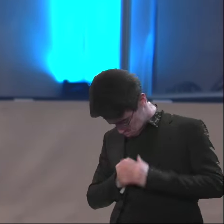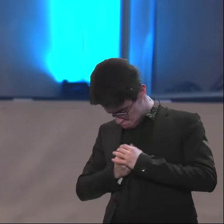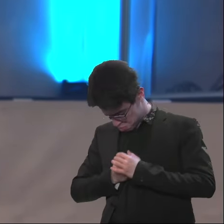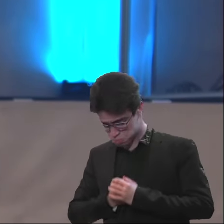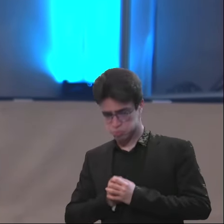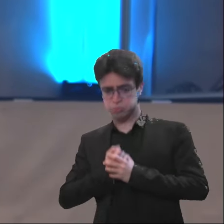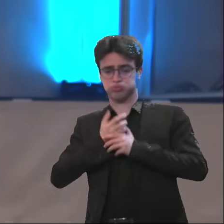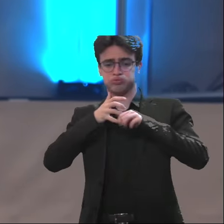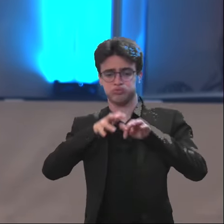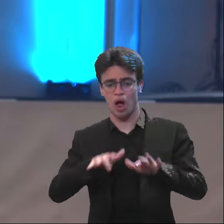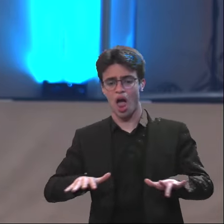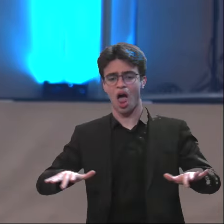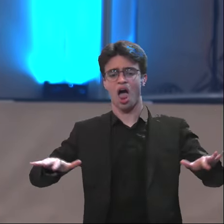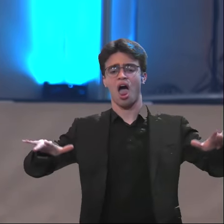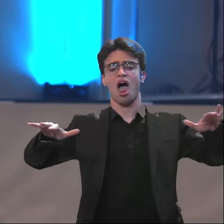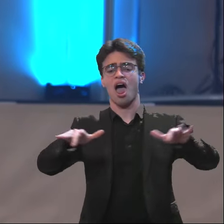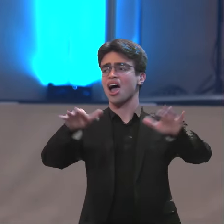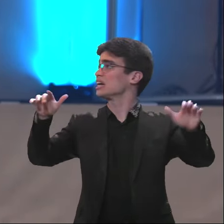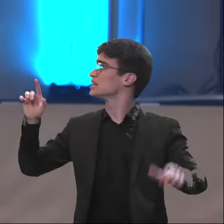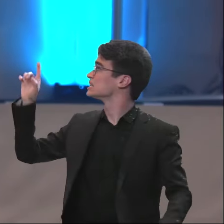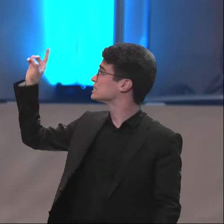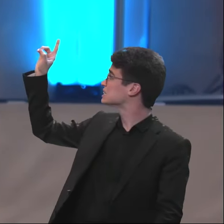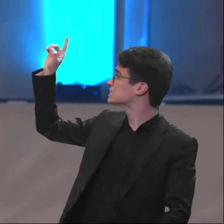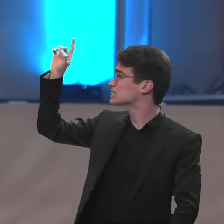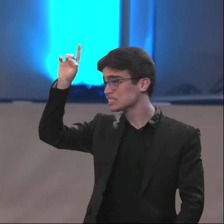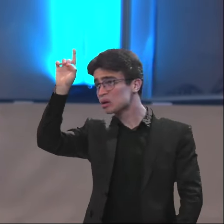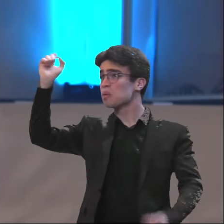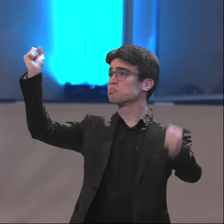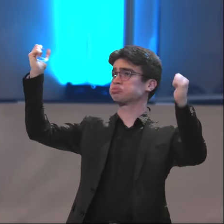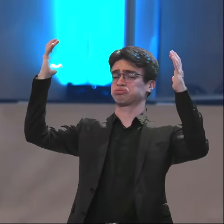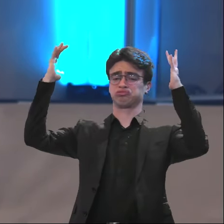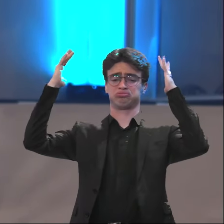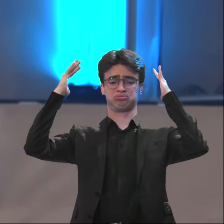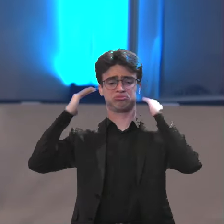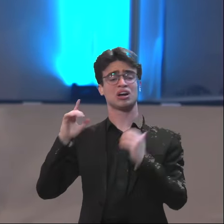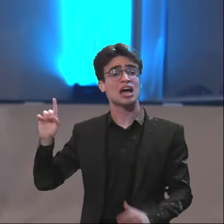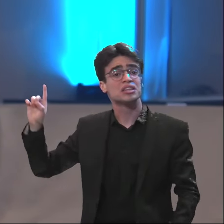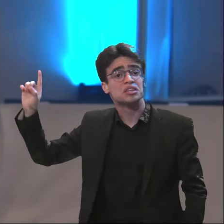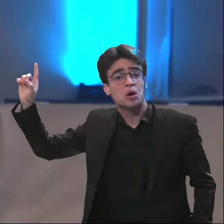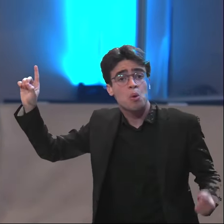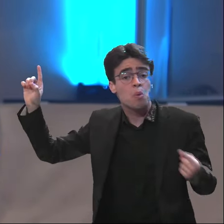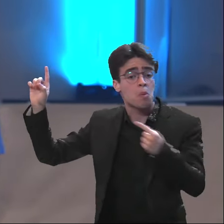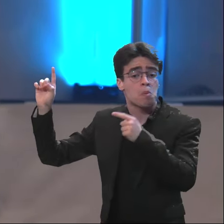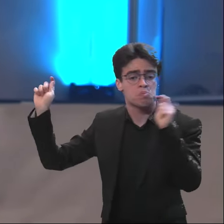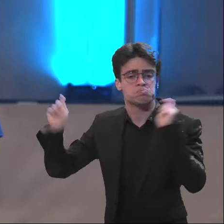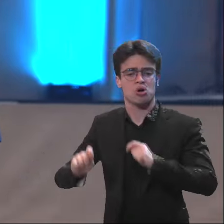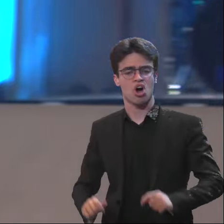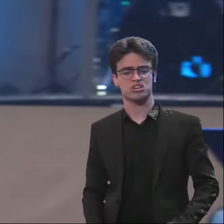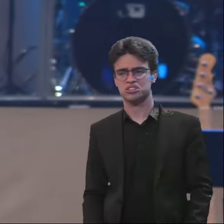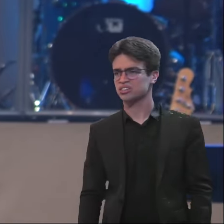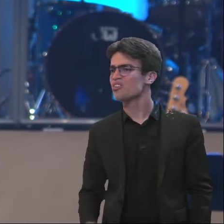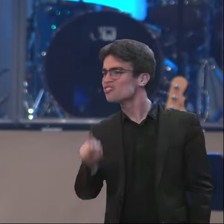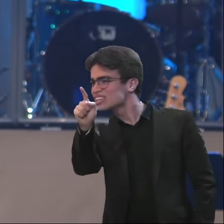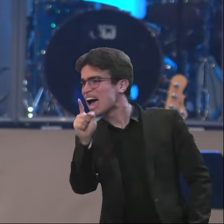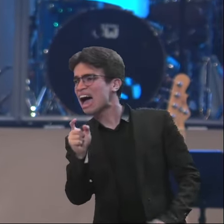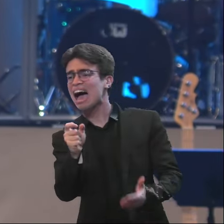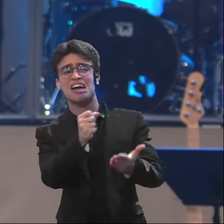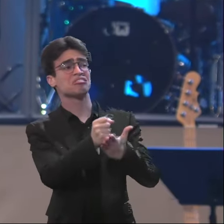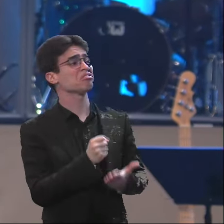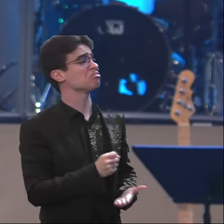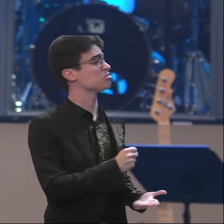Ele pode abrir os céus, só Ele pode. Eu não sei aonde você tem procurado socorro, eu não sei para onde você